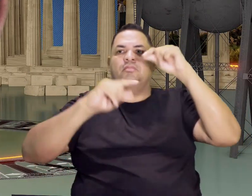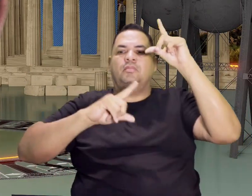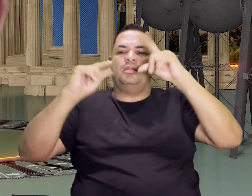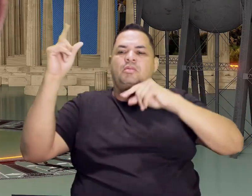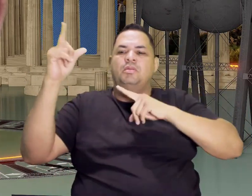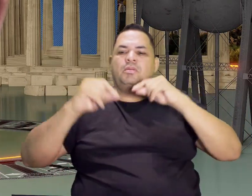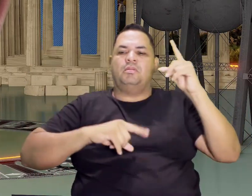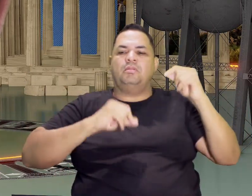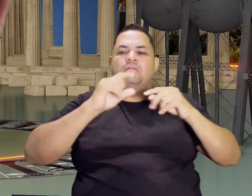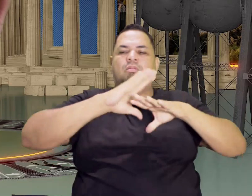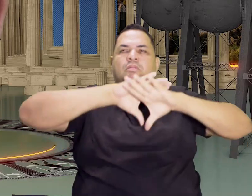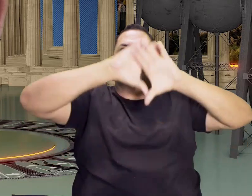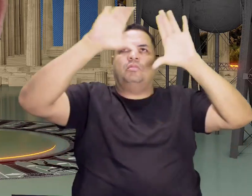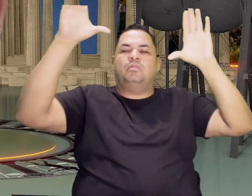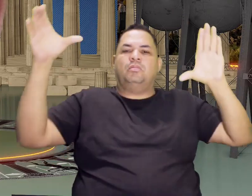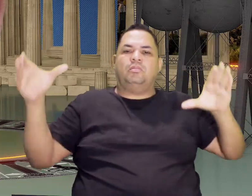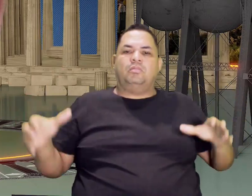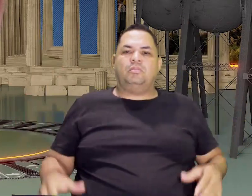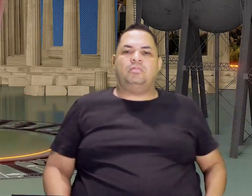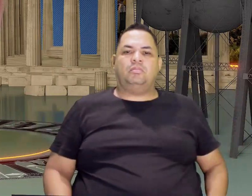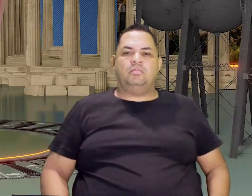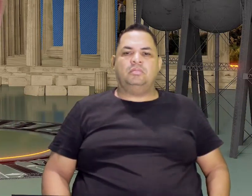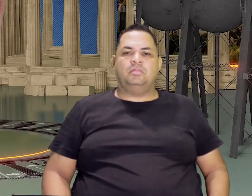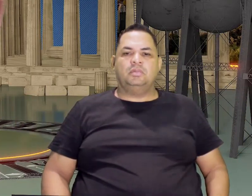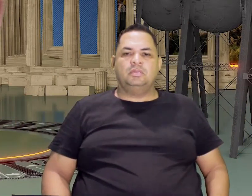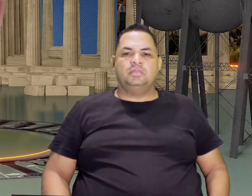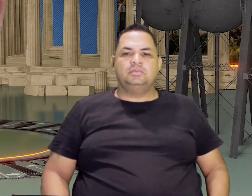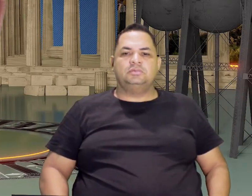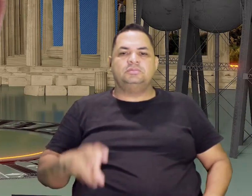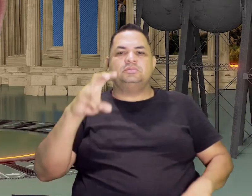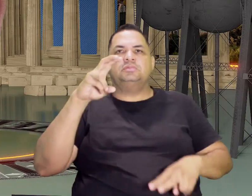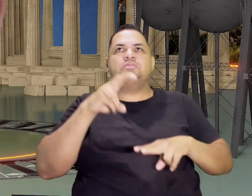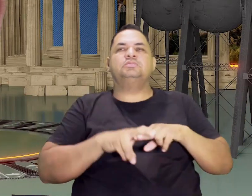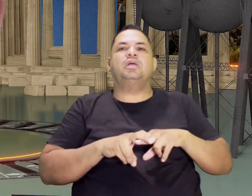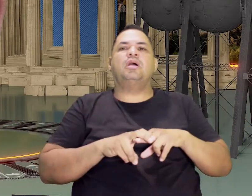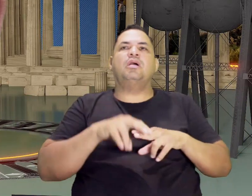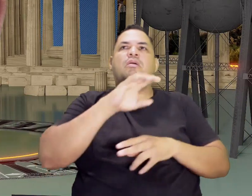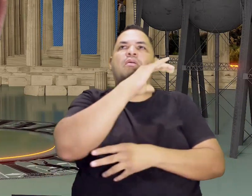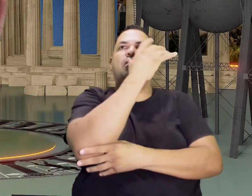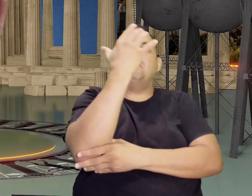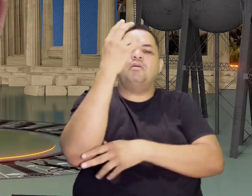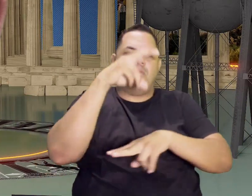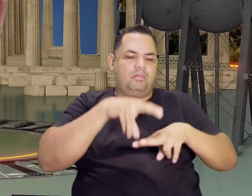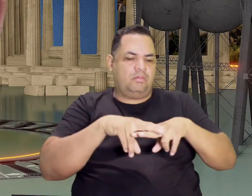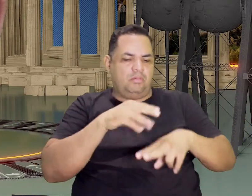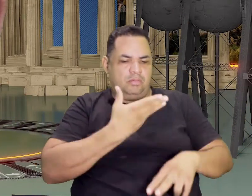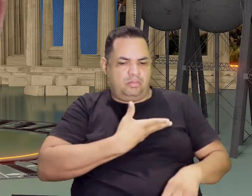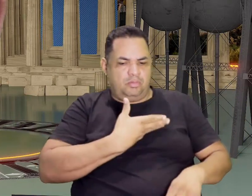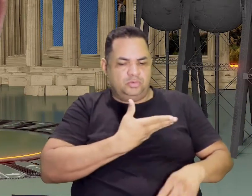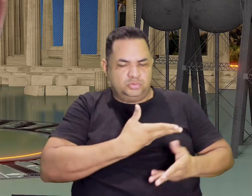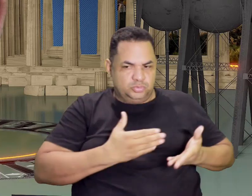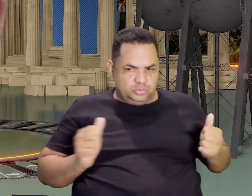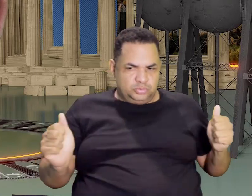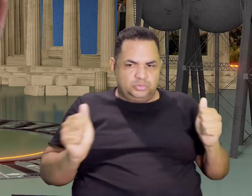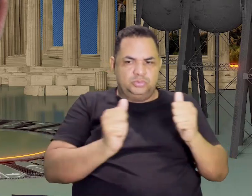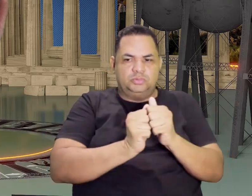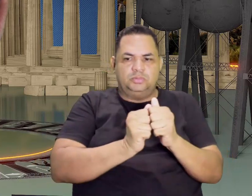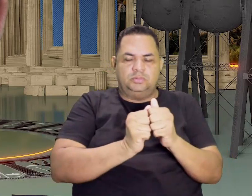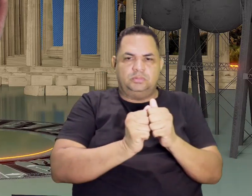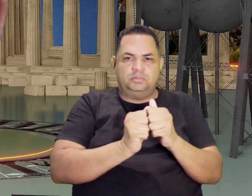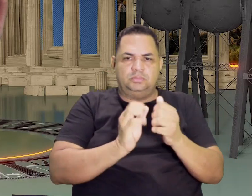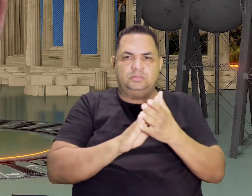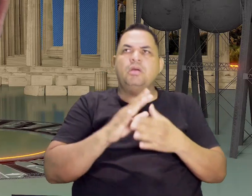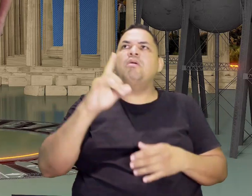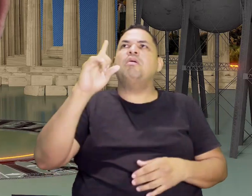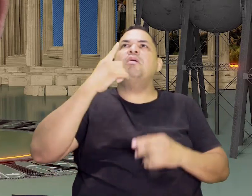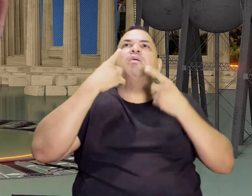céu estrelado. Imagine só, você já sentou lá debaixo da árvore à noite com os colegas ou sozinho e